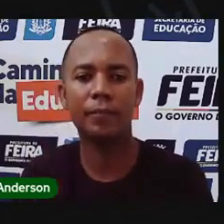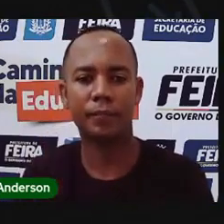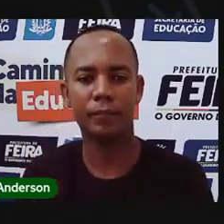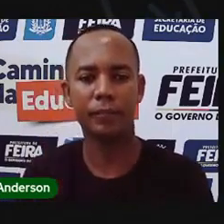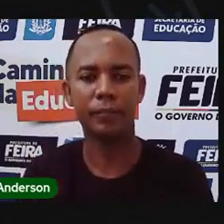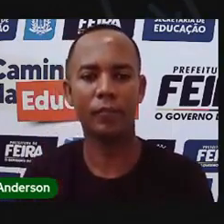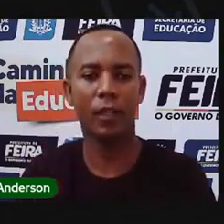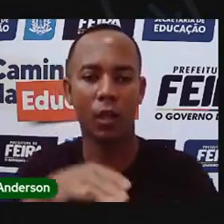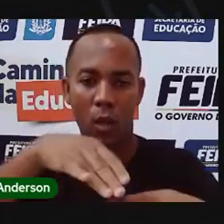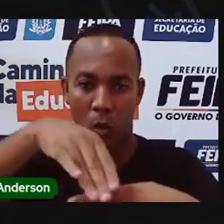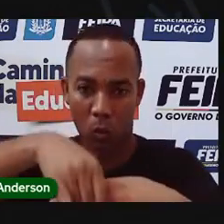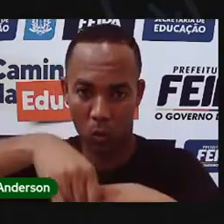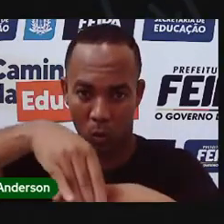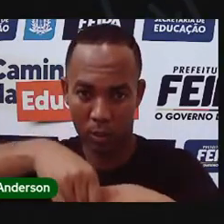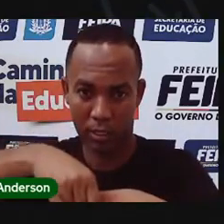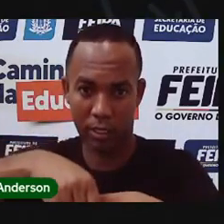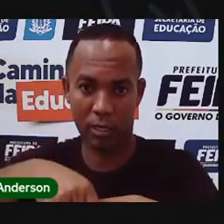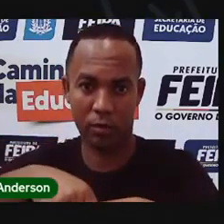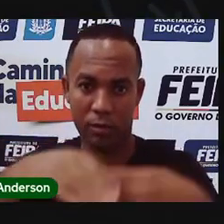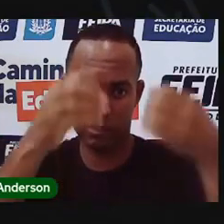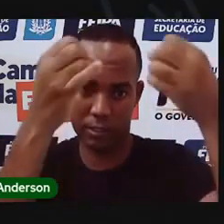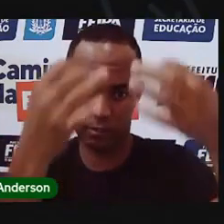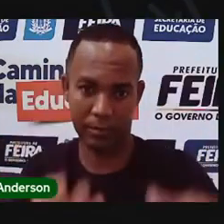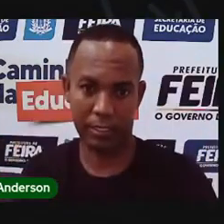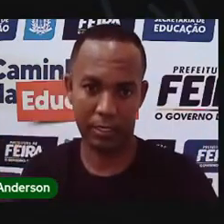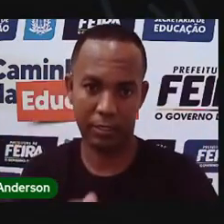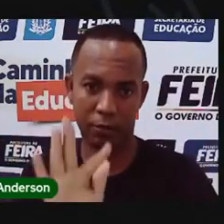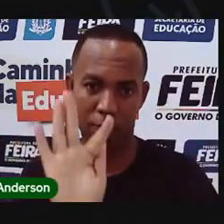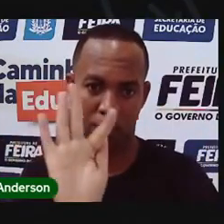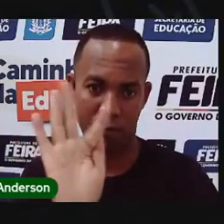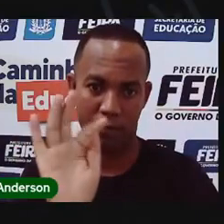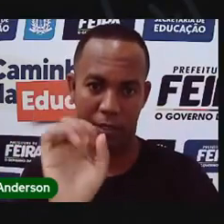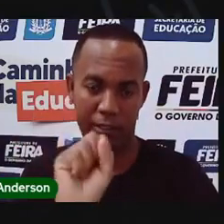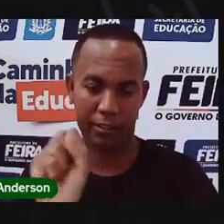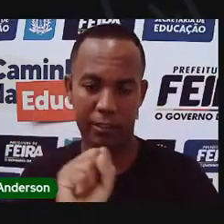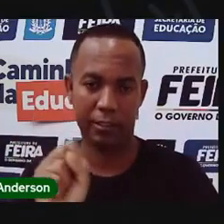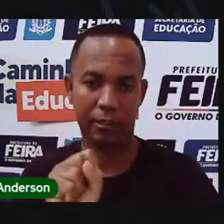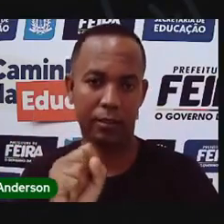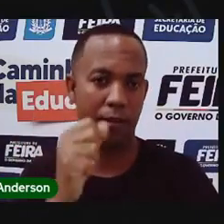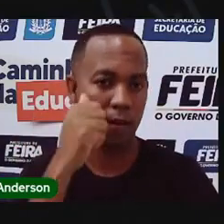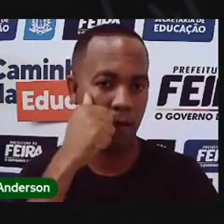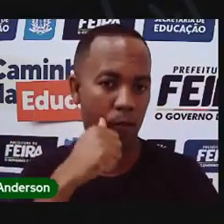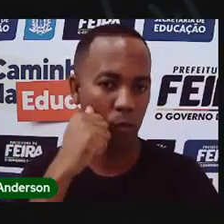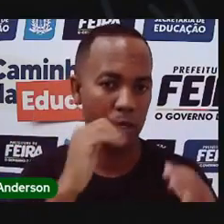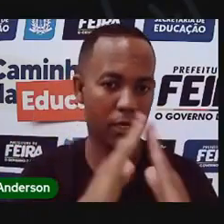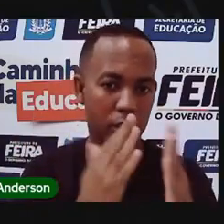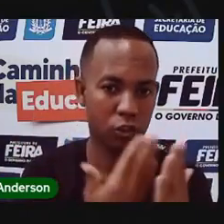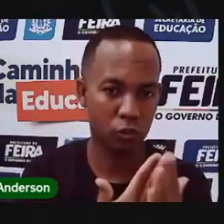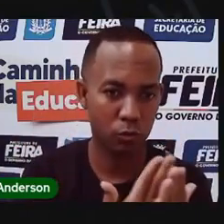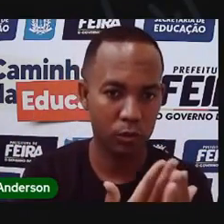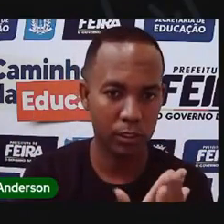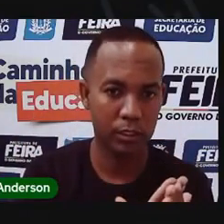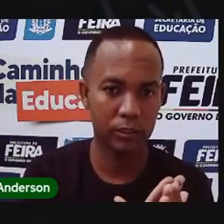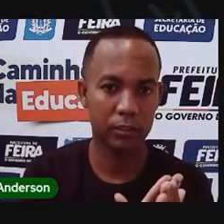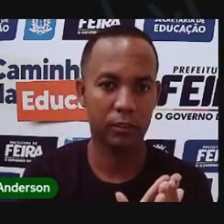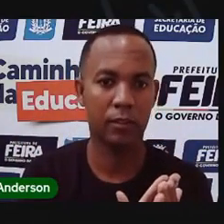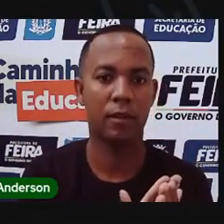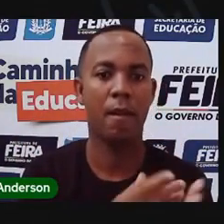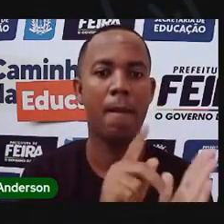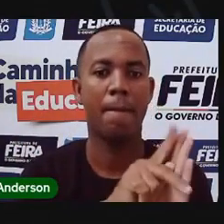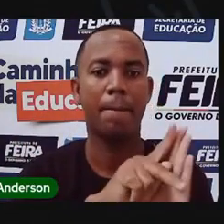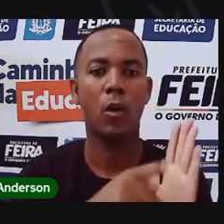sobre Feira de Santana, ele foi criado pela estudante, poeta e admiradora da